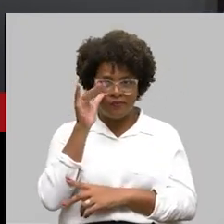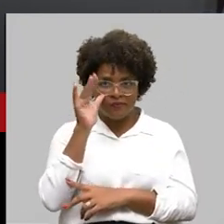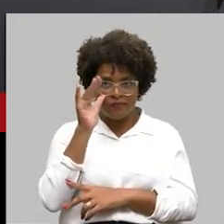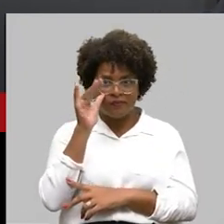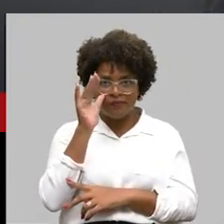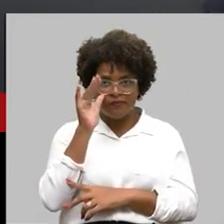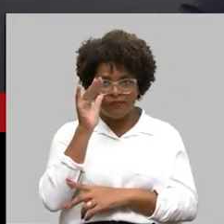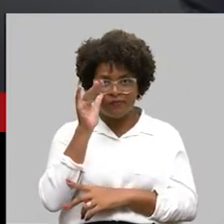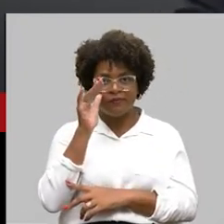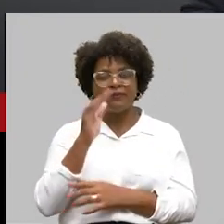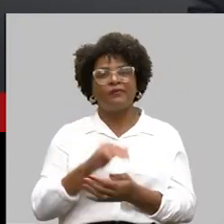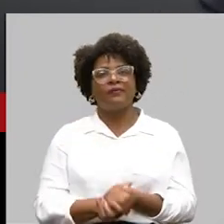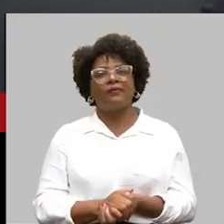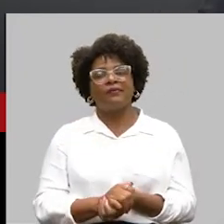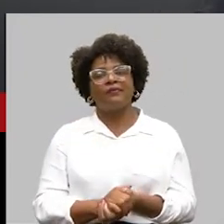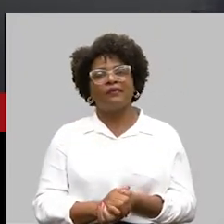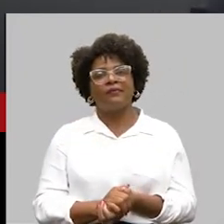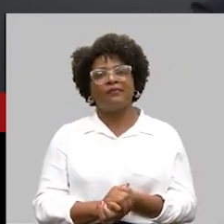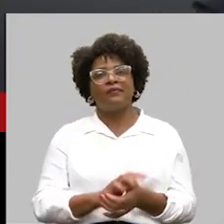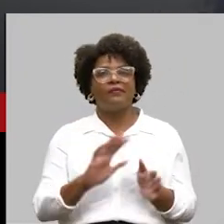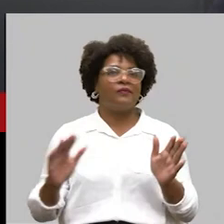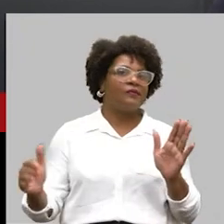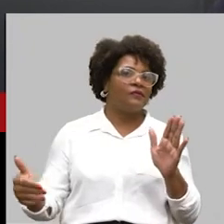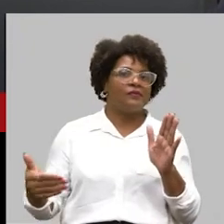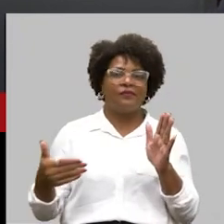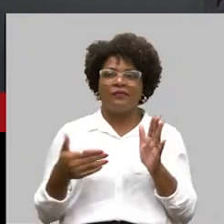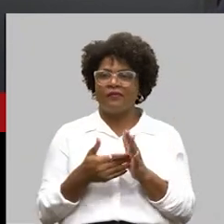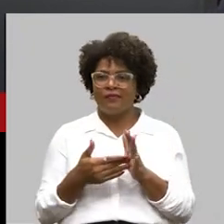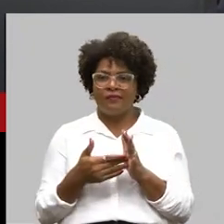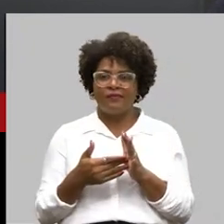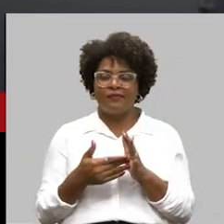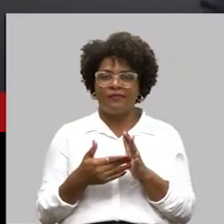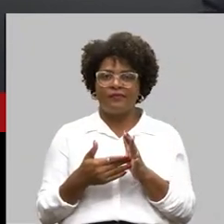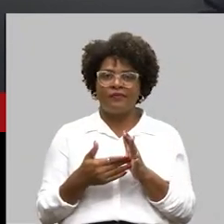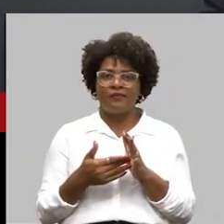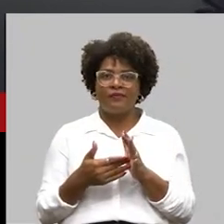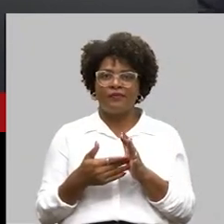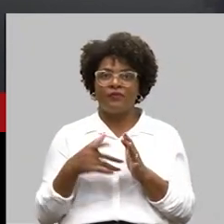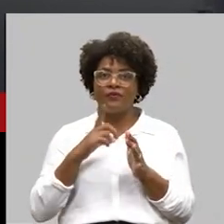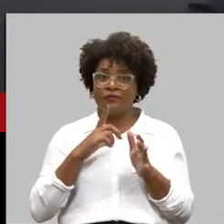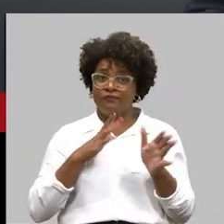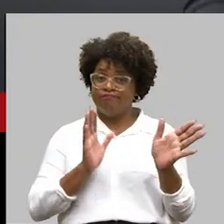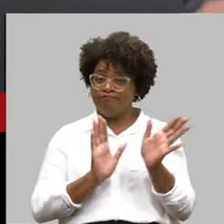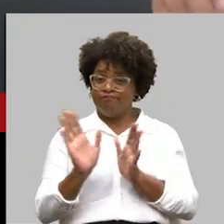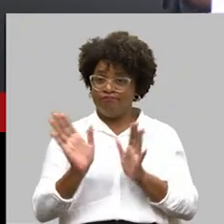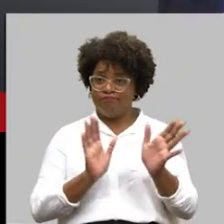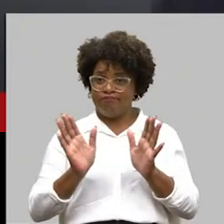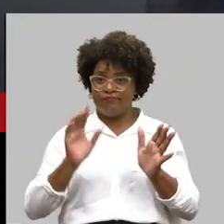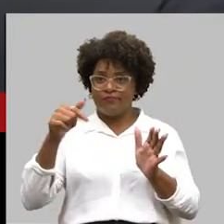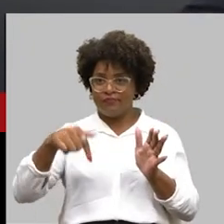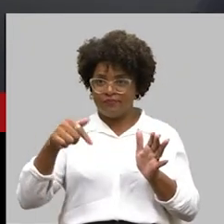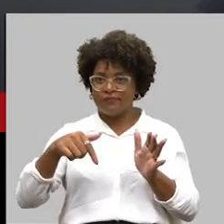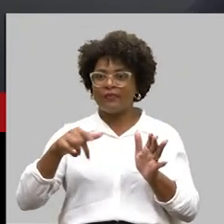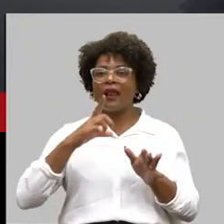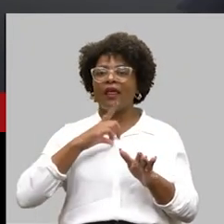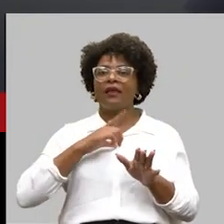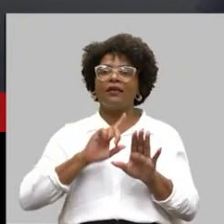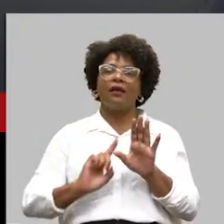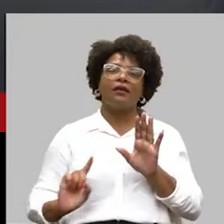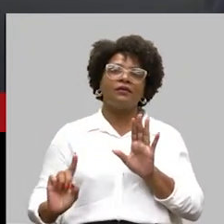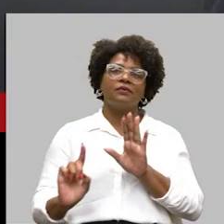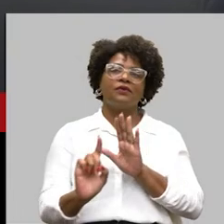cumprimentar os ouvintes as ouvintes que estão né também eh tendo o privilégio